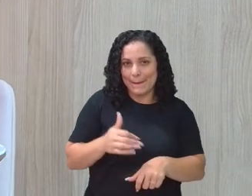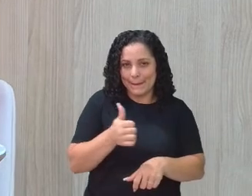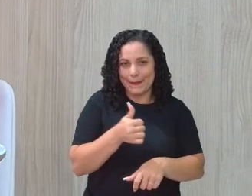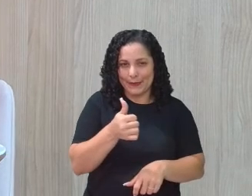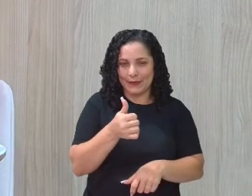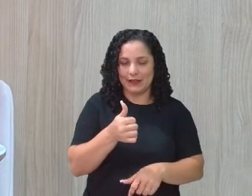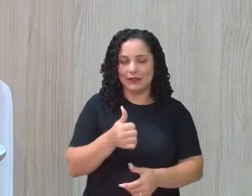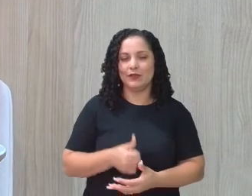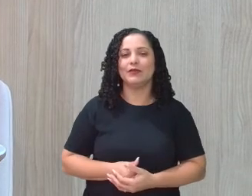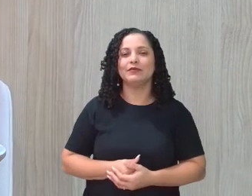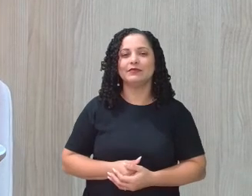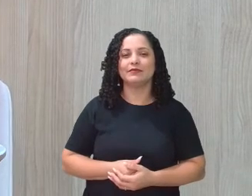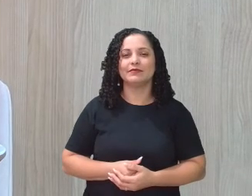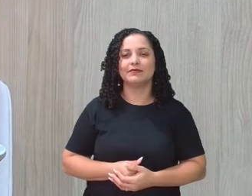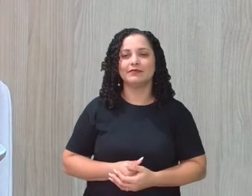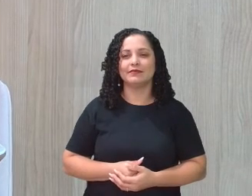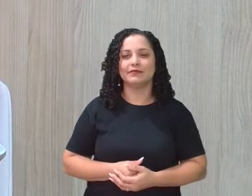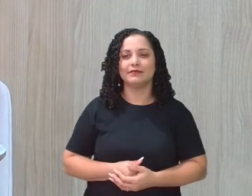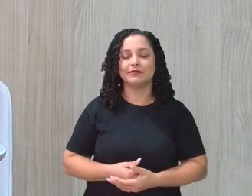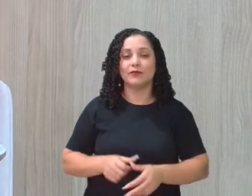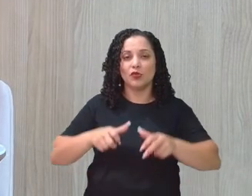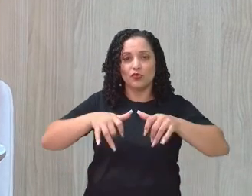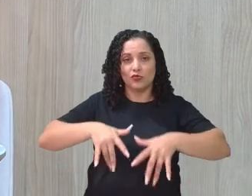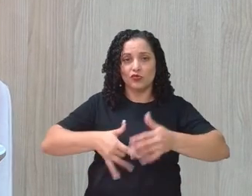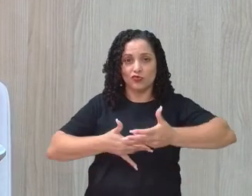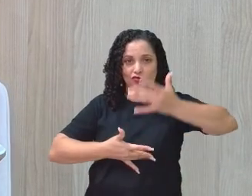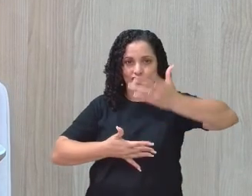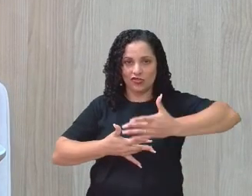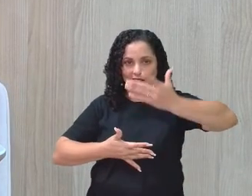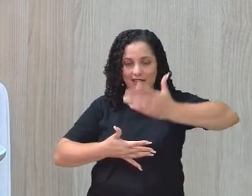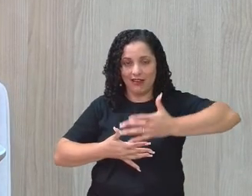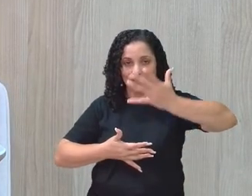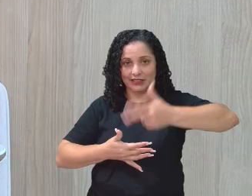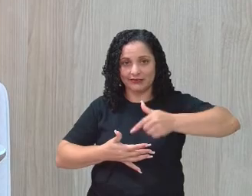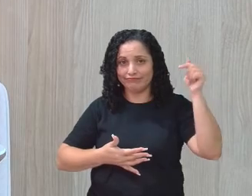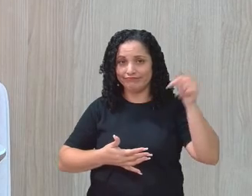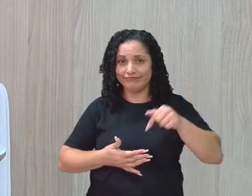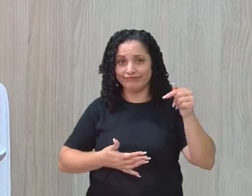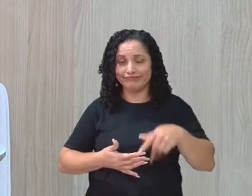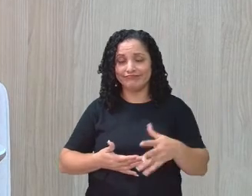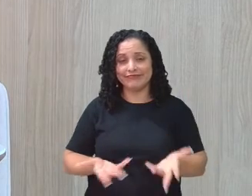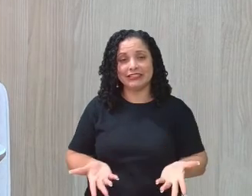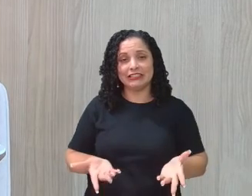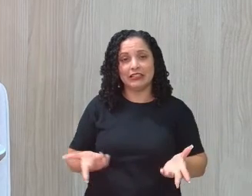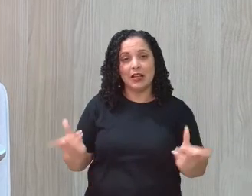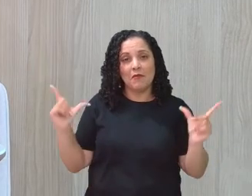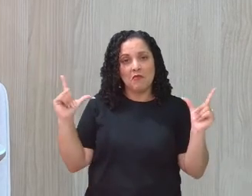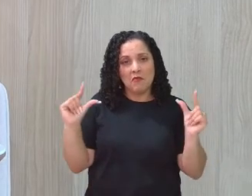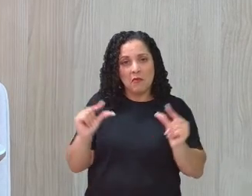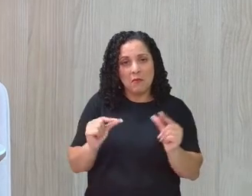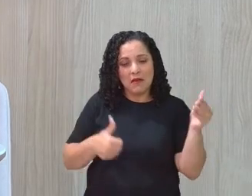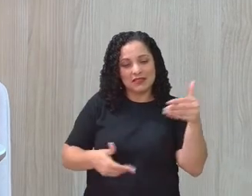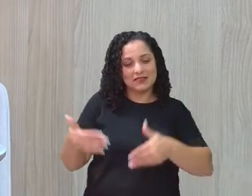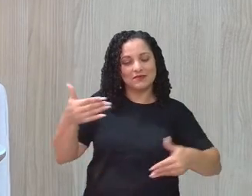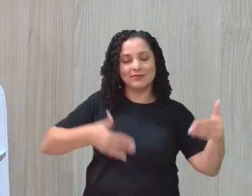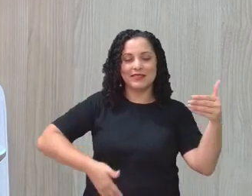opinião. O chat aqui, professora Vivi, infelizmente, foi um pouquinho calado,